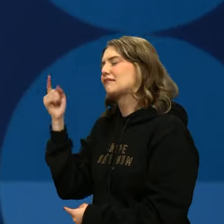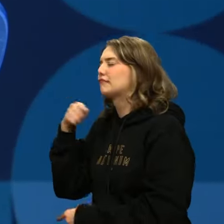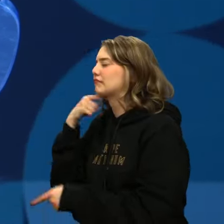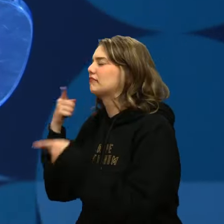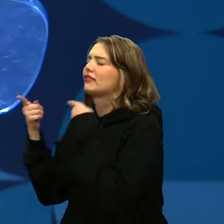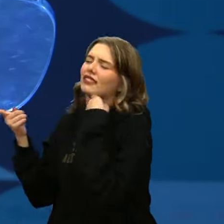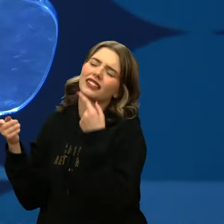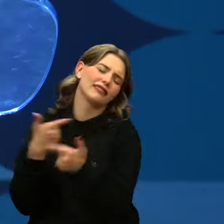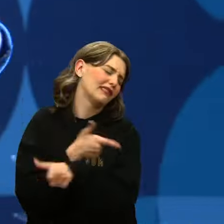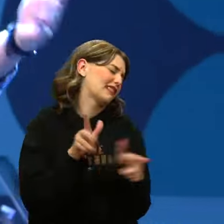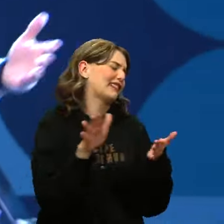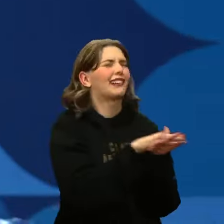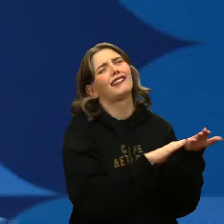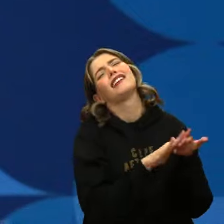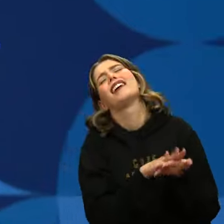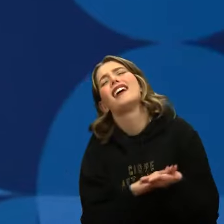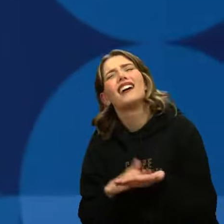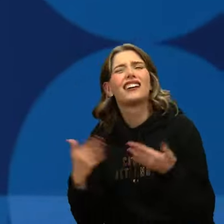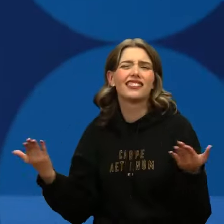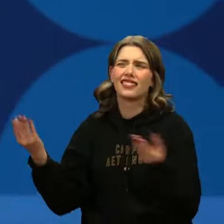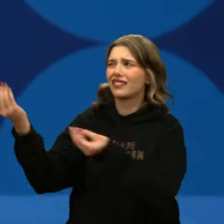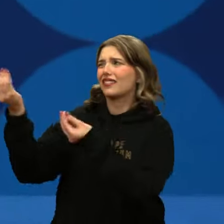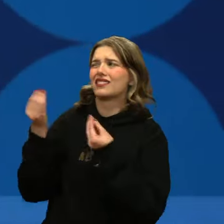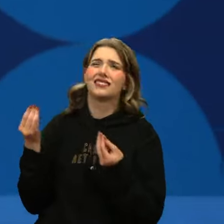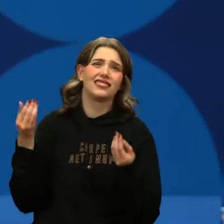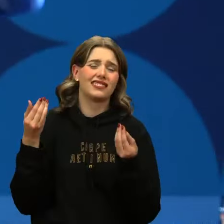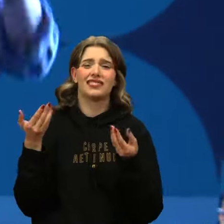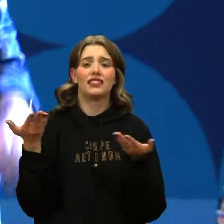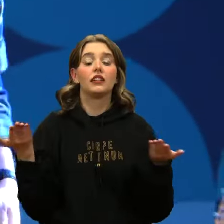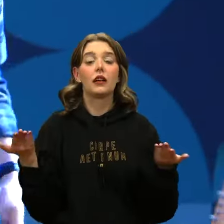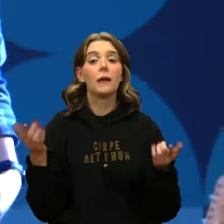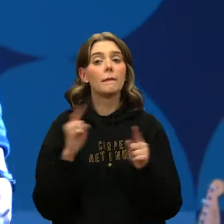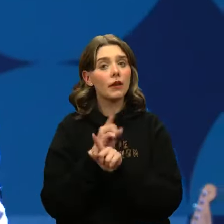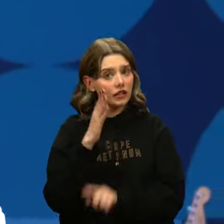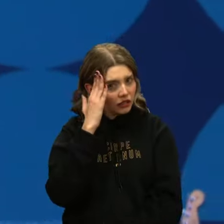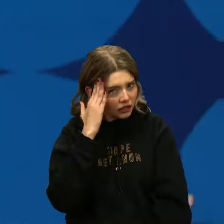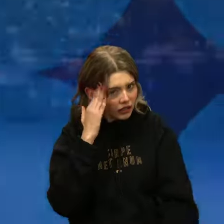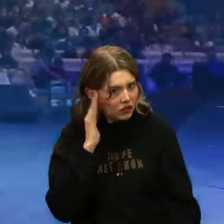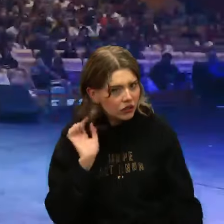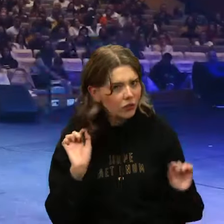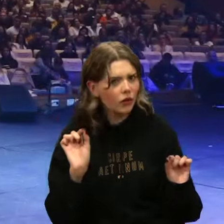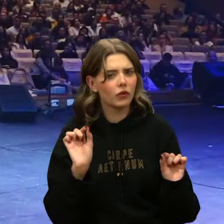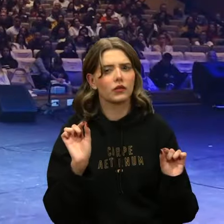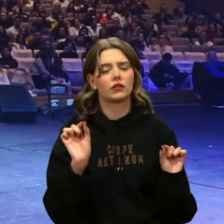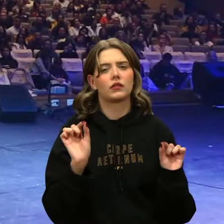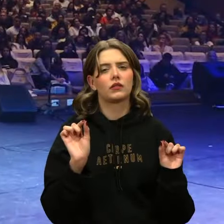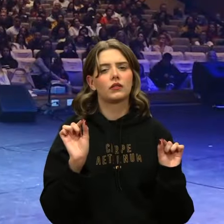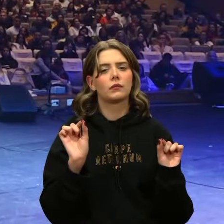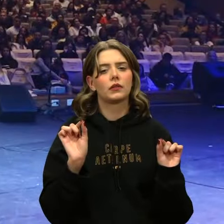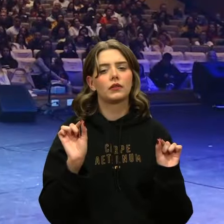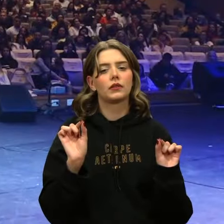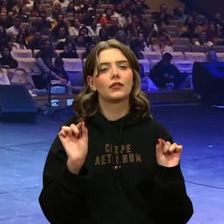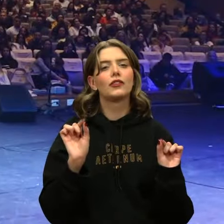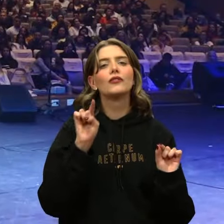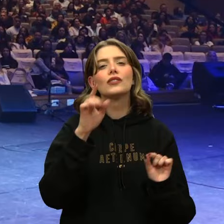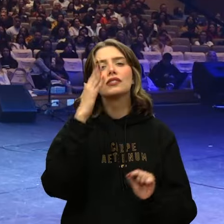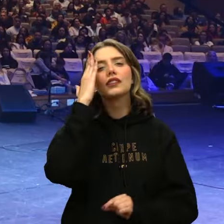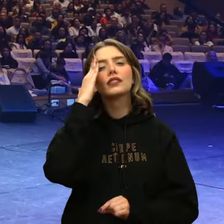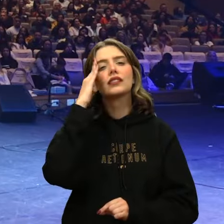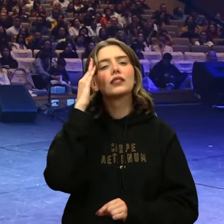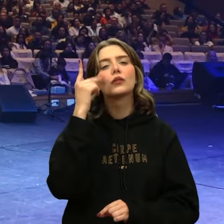consegue, que não está sendo oportunizado de algumas coisas na nossa vida. Mas sabe, esse texto mostra uma coisa também: você já entendeu a sua